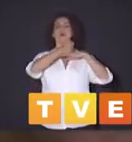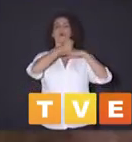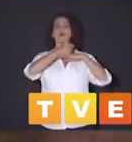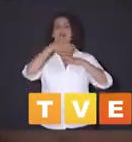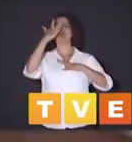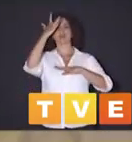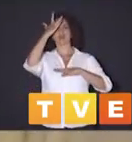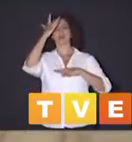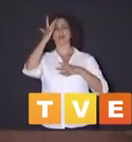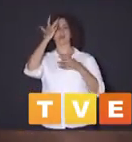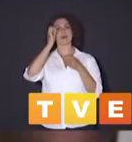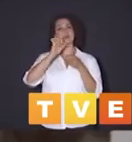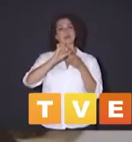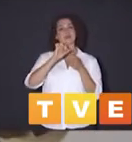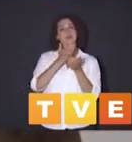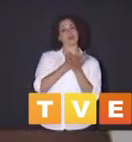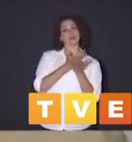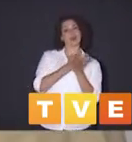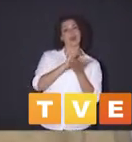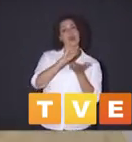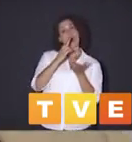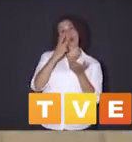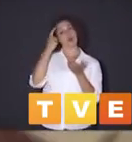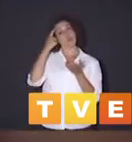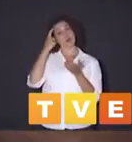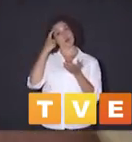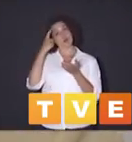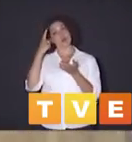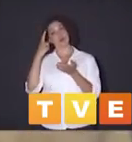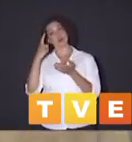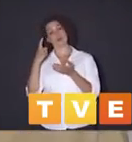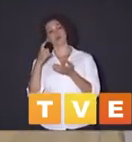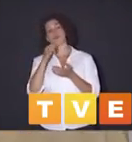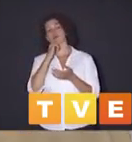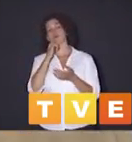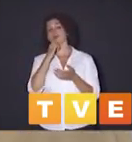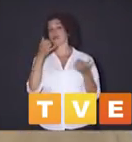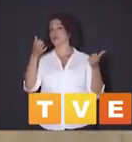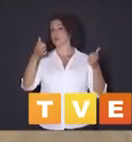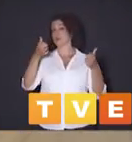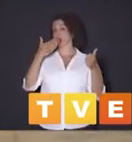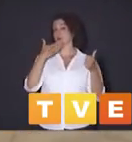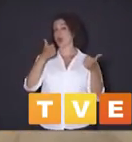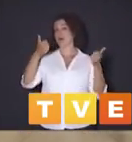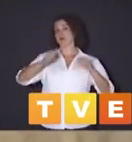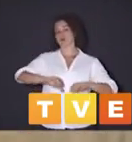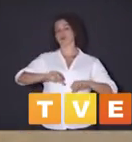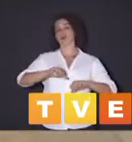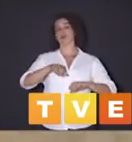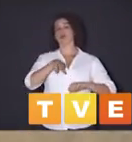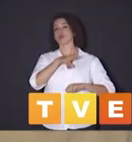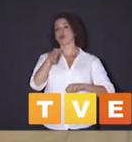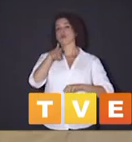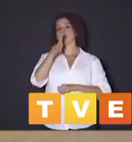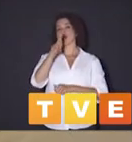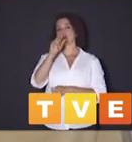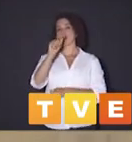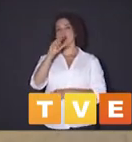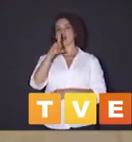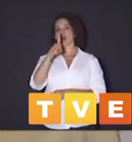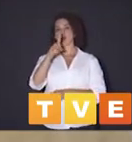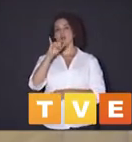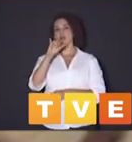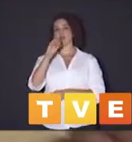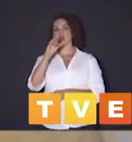fazendo infelizmente quem está pensando em fazer desisto radiologia é impossível uma pessoa